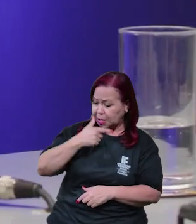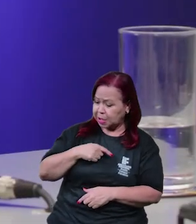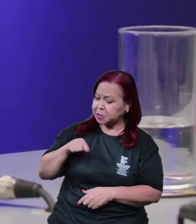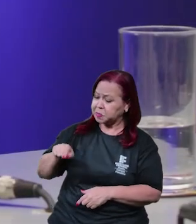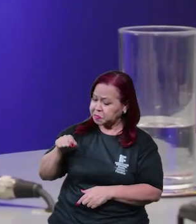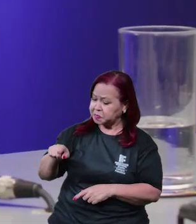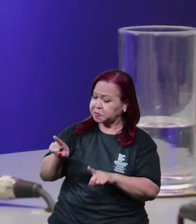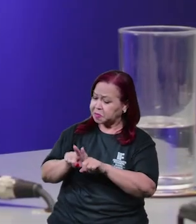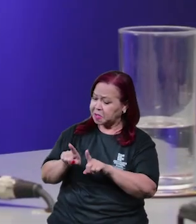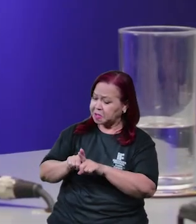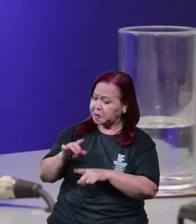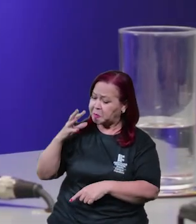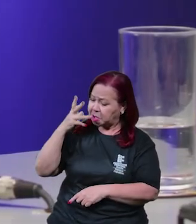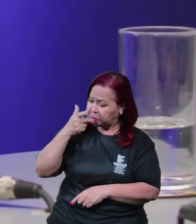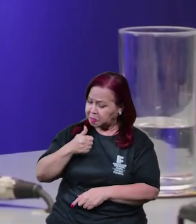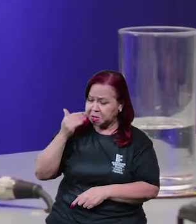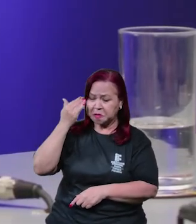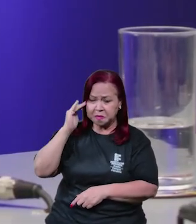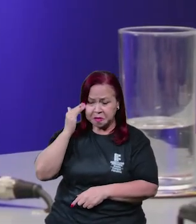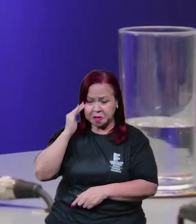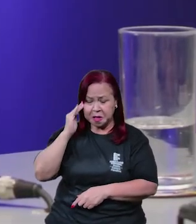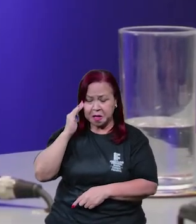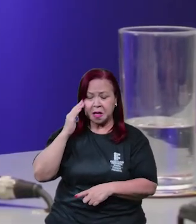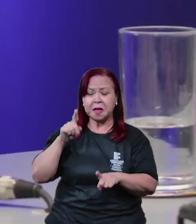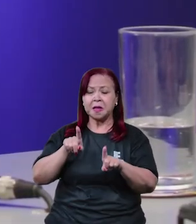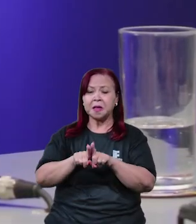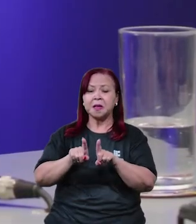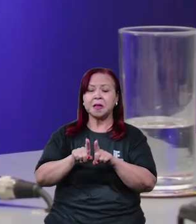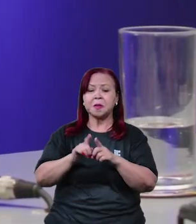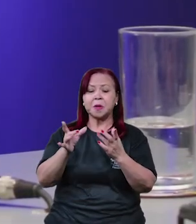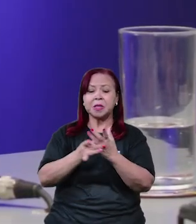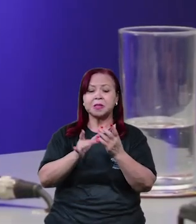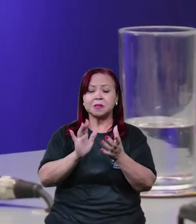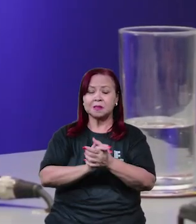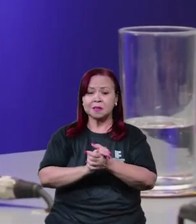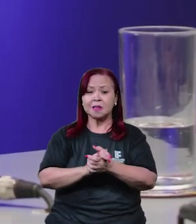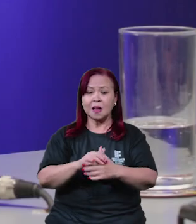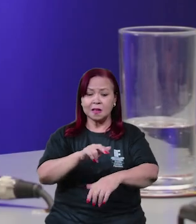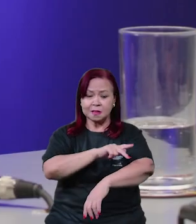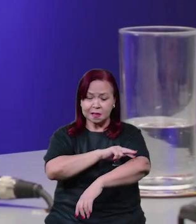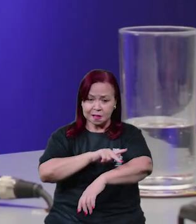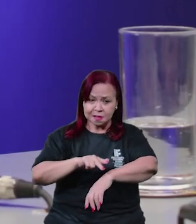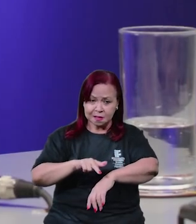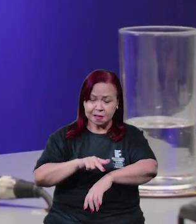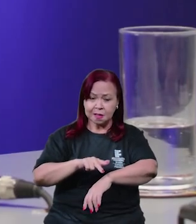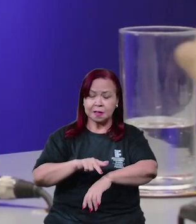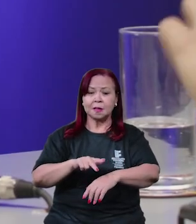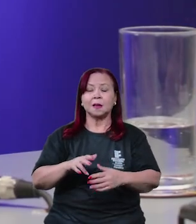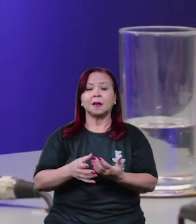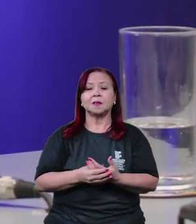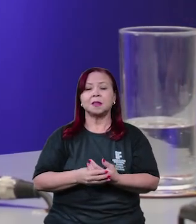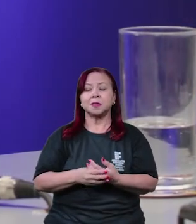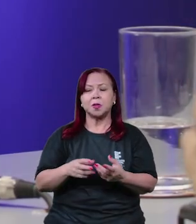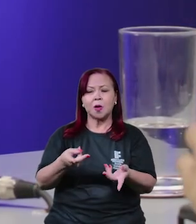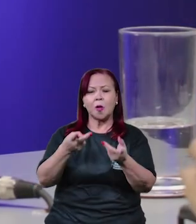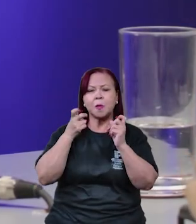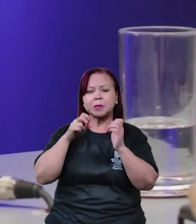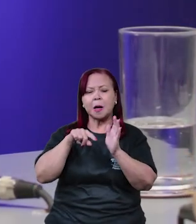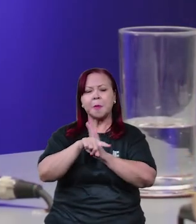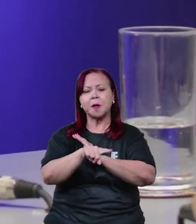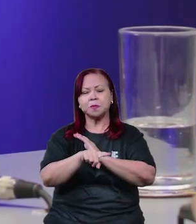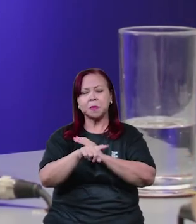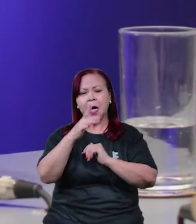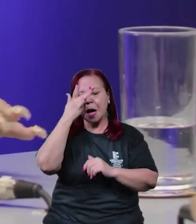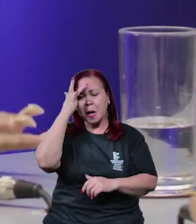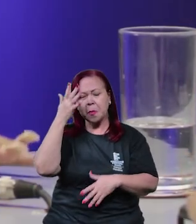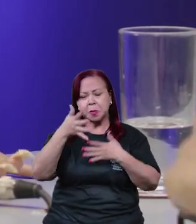vamos entender. E principalmente vem de um lugar de casais em que eu percebo assim, né, que a gente vai perguntar da pessoa falar,